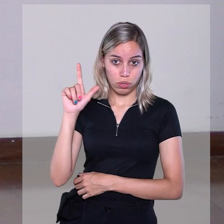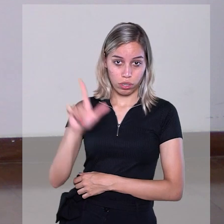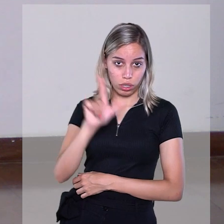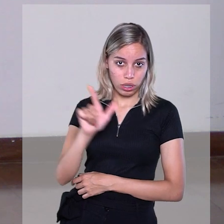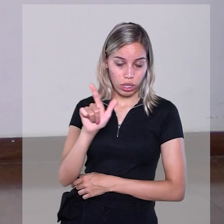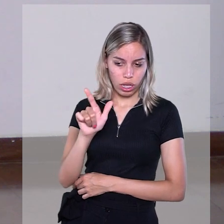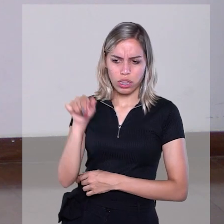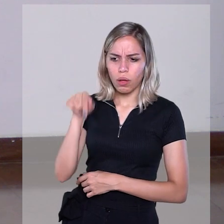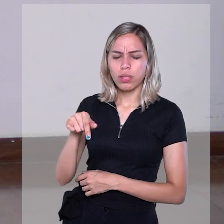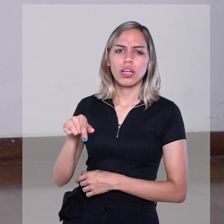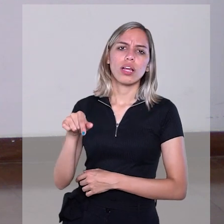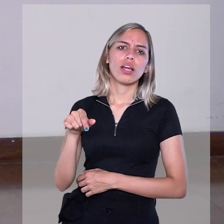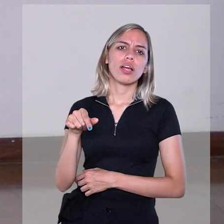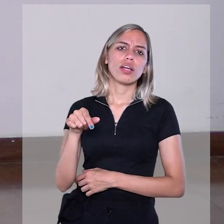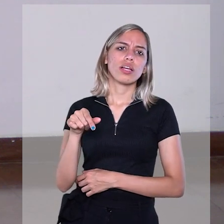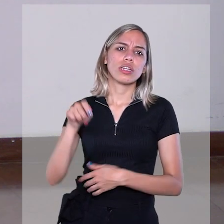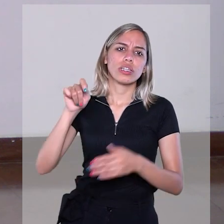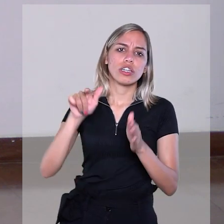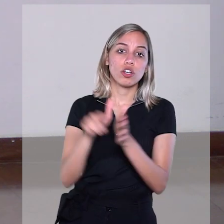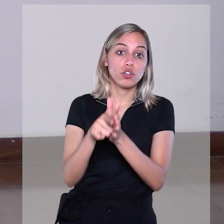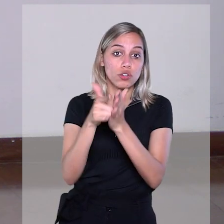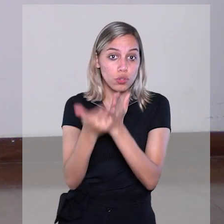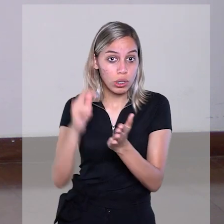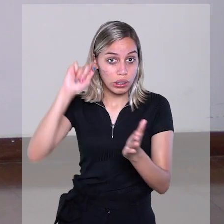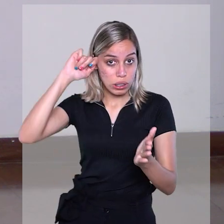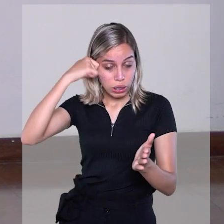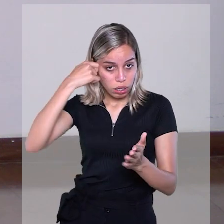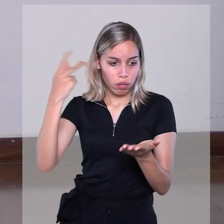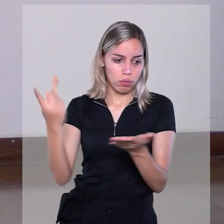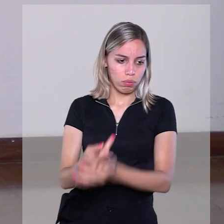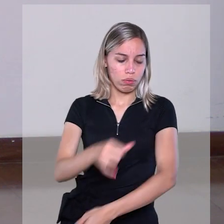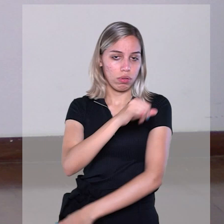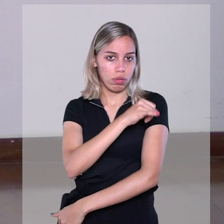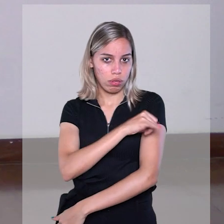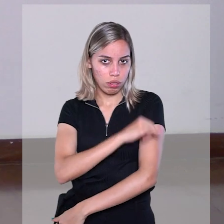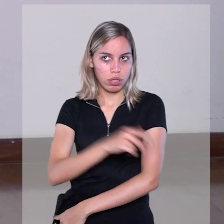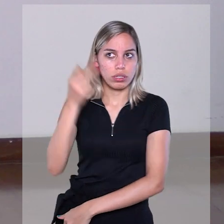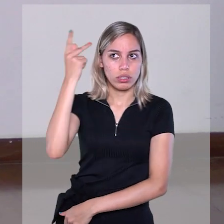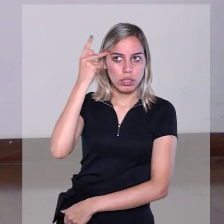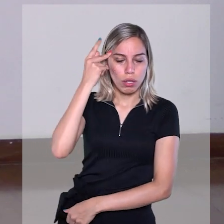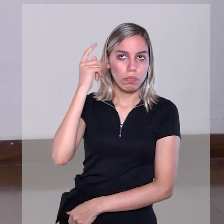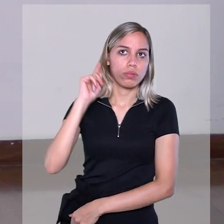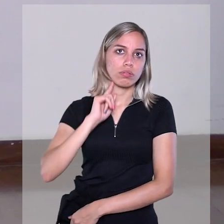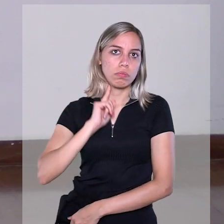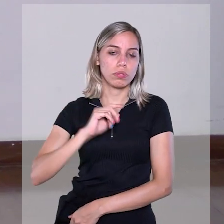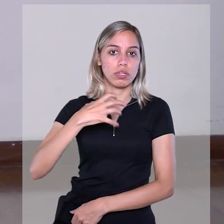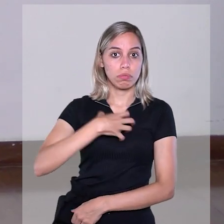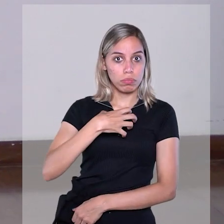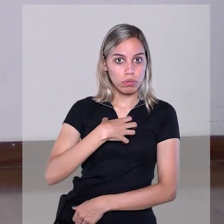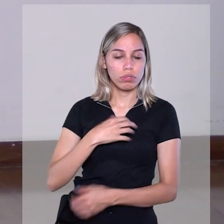negra, que aconteceu em São Paulo, aconteceu no Rio, na Bahia, em Minas Gerais.